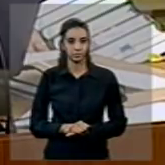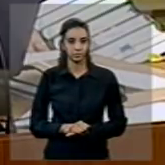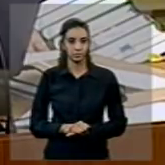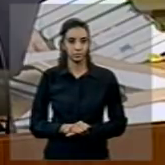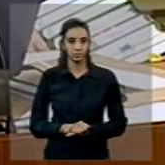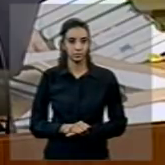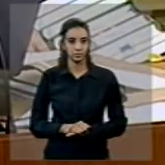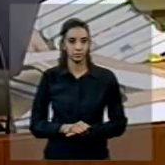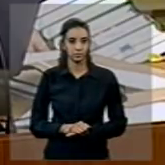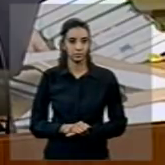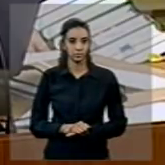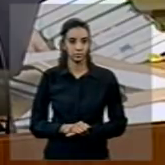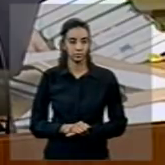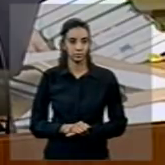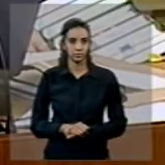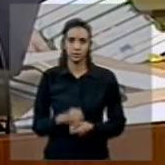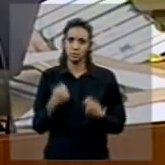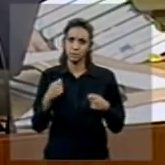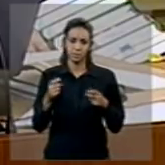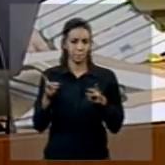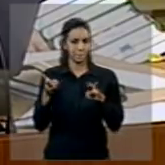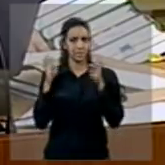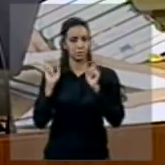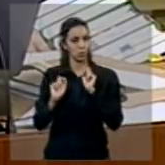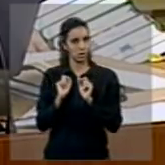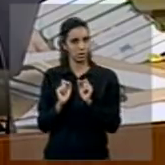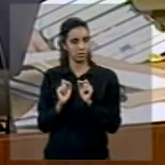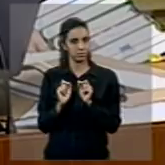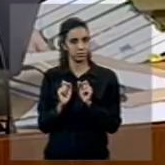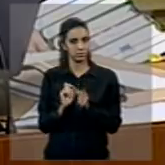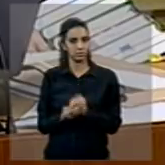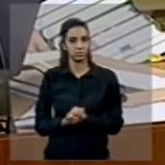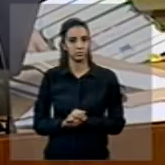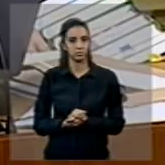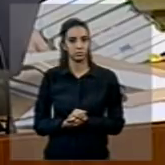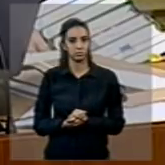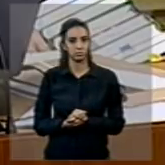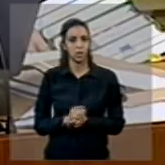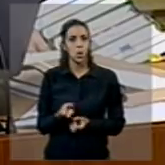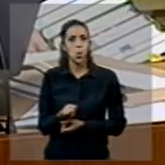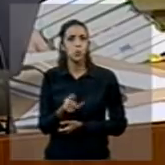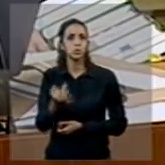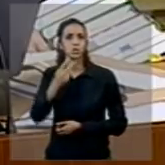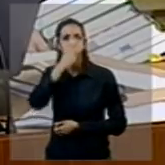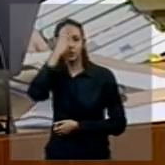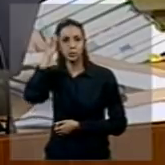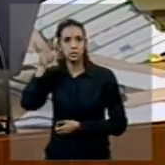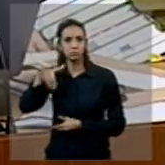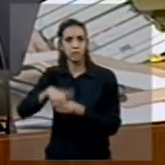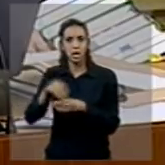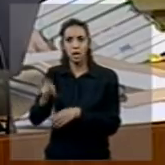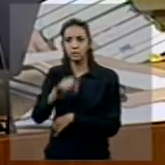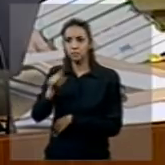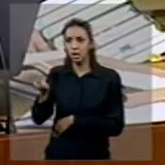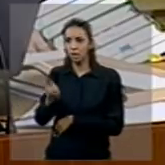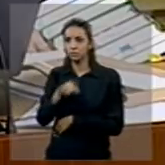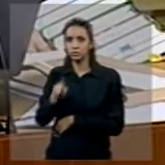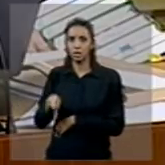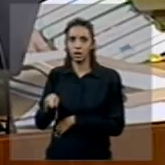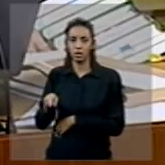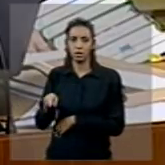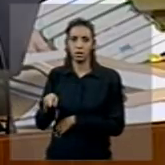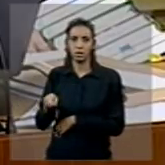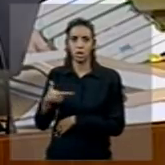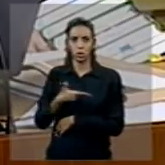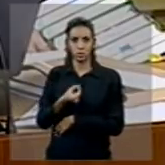não há como deixar de constatar que o crescimento do número de eleitores com títulos cancelados no período